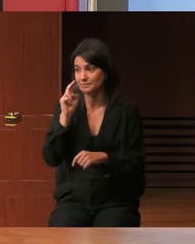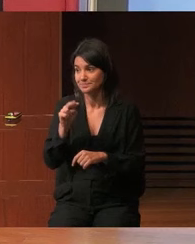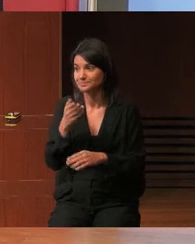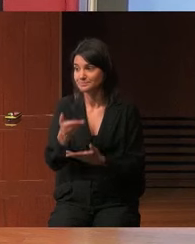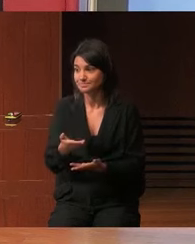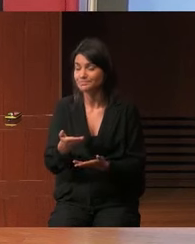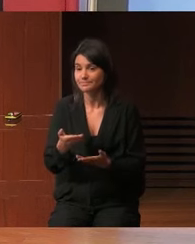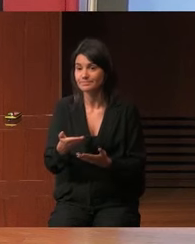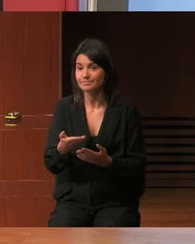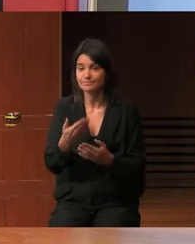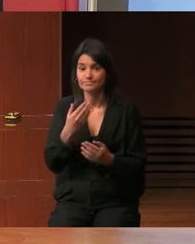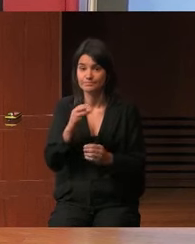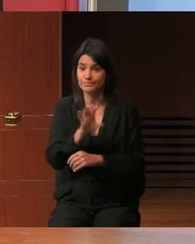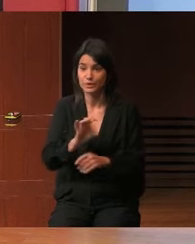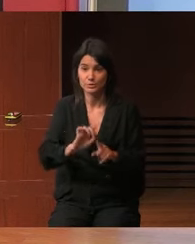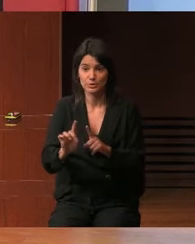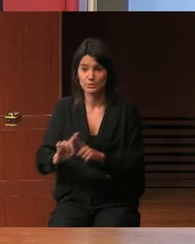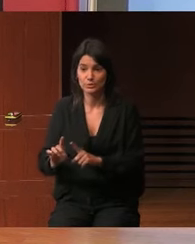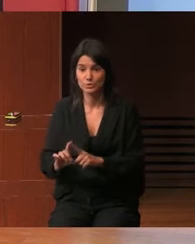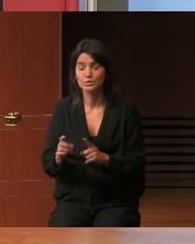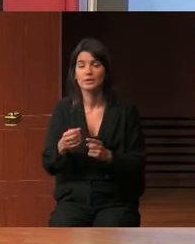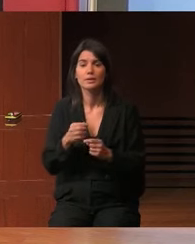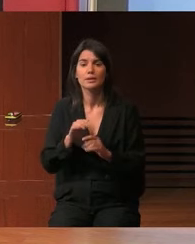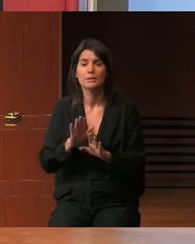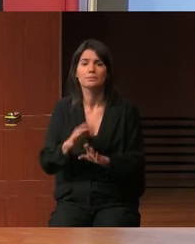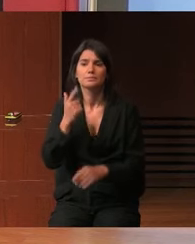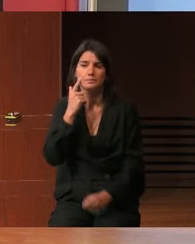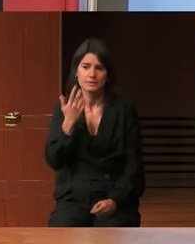é? De muitas maneiras. Agora, vamos lá ver.